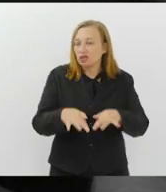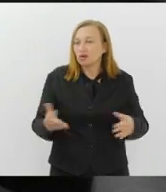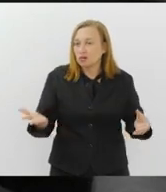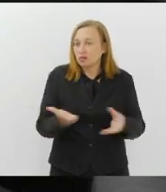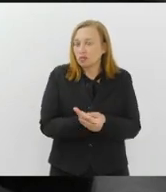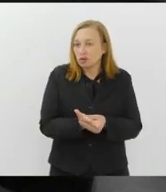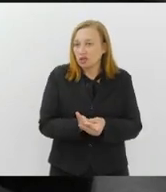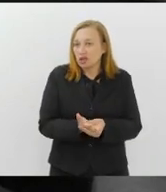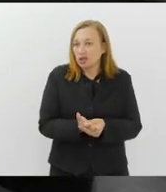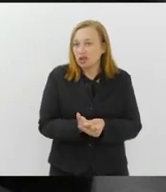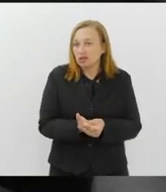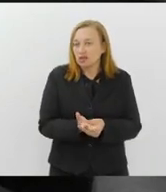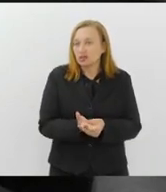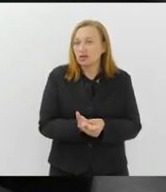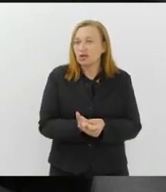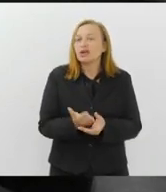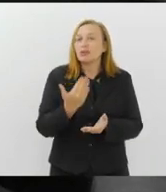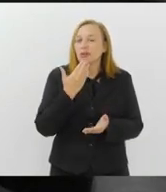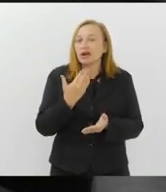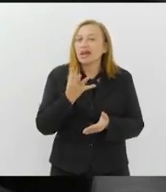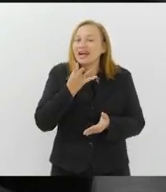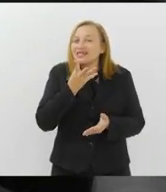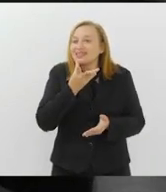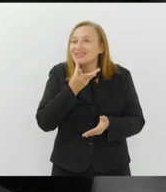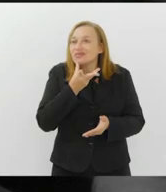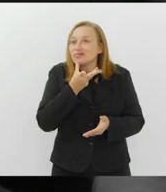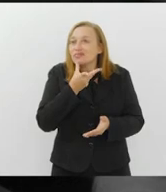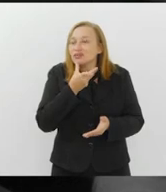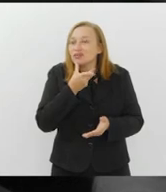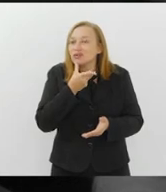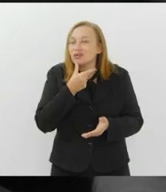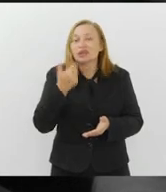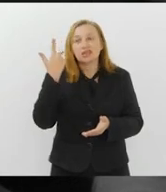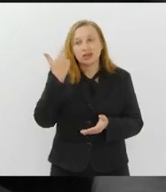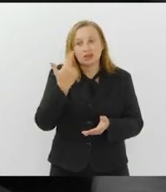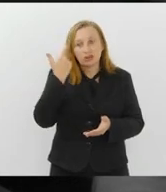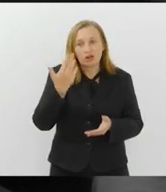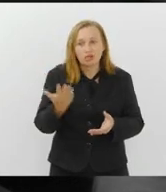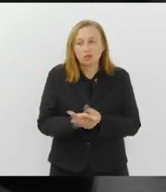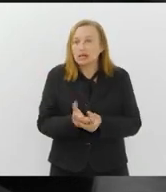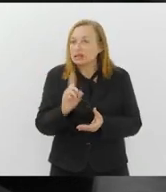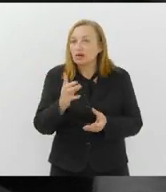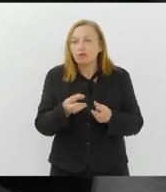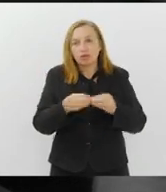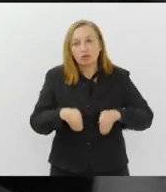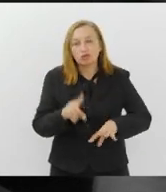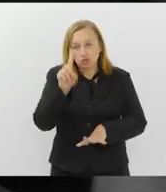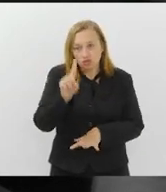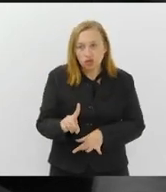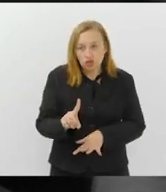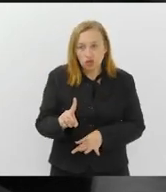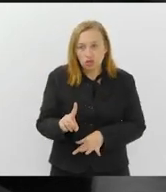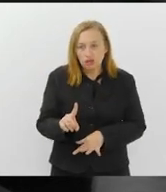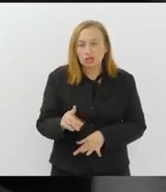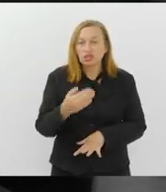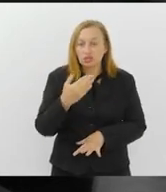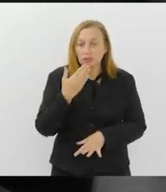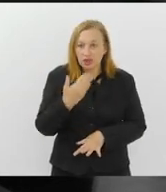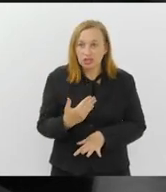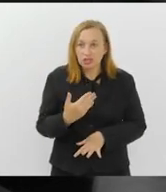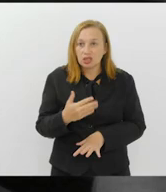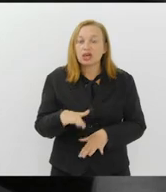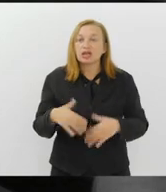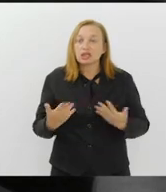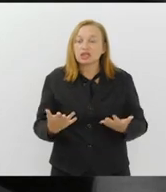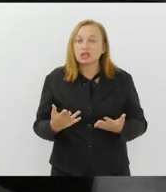do processo, para que a demora natural de um processo não prejudique o direito que a gente está pleiteando. E a tutela